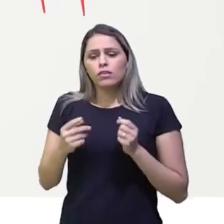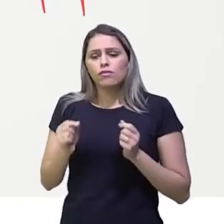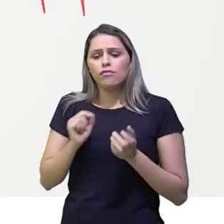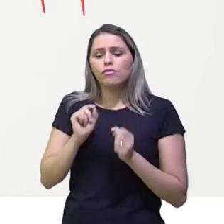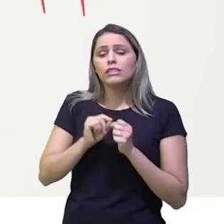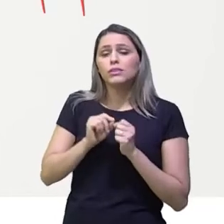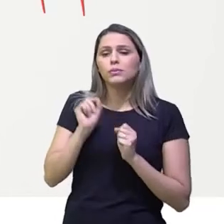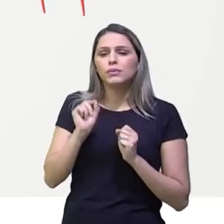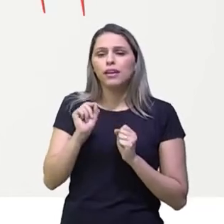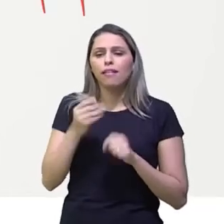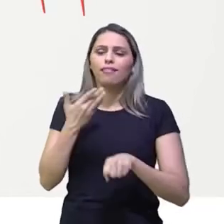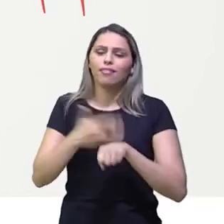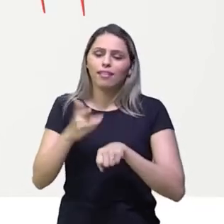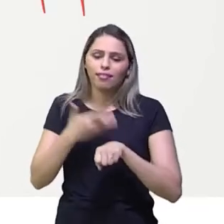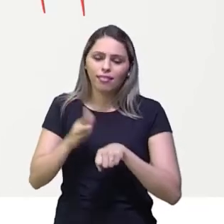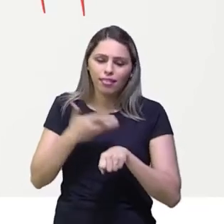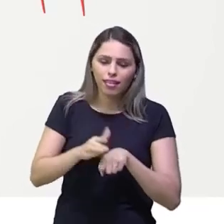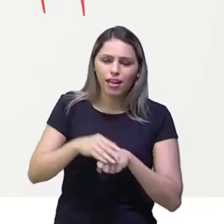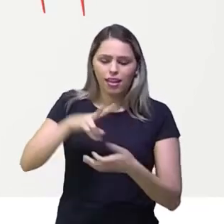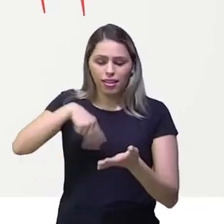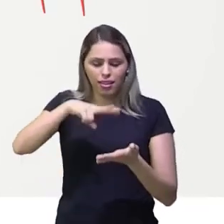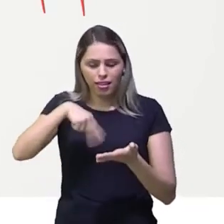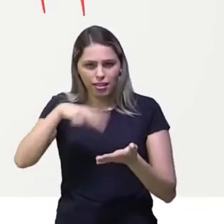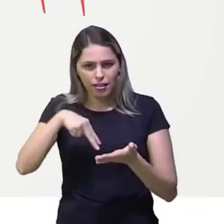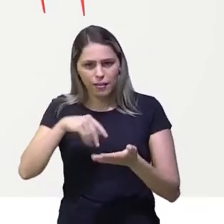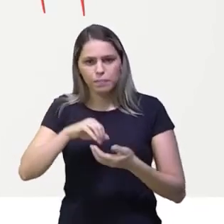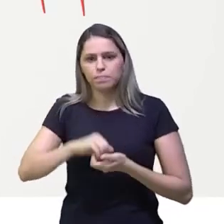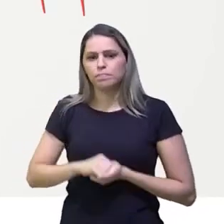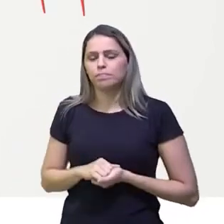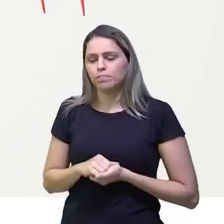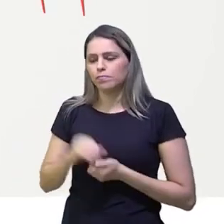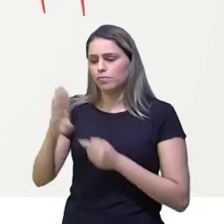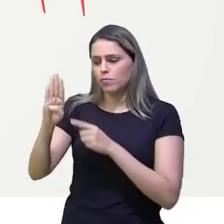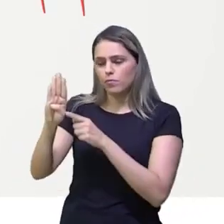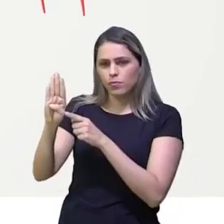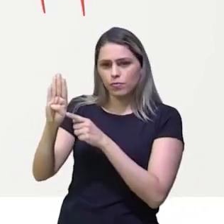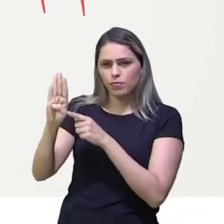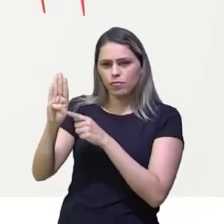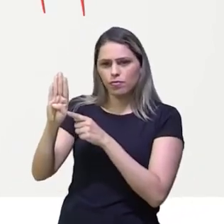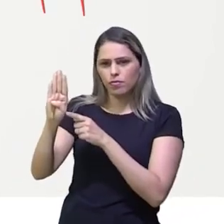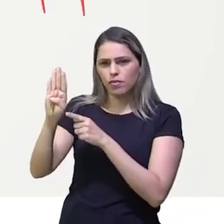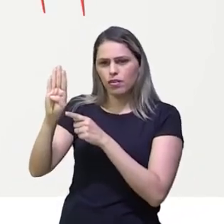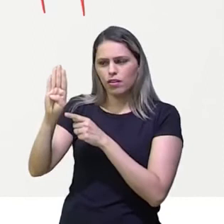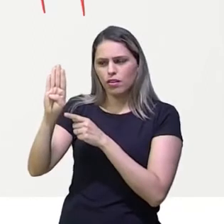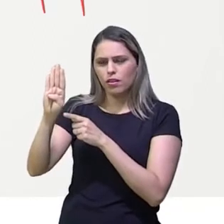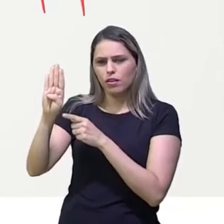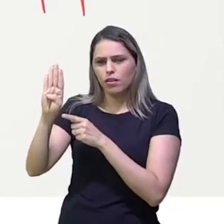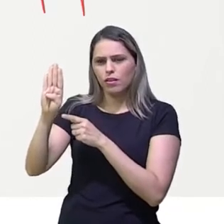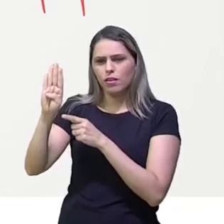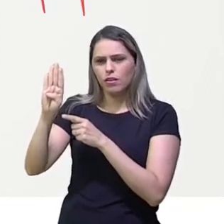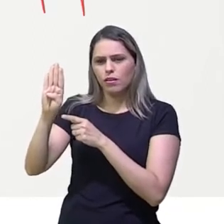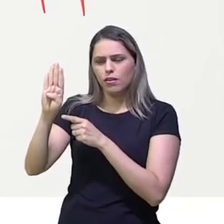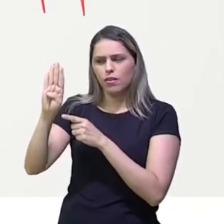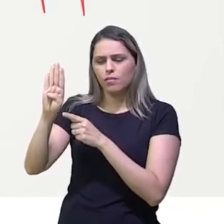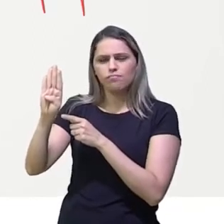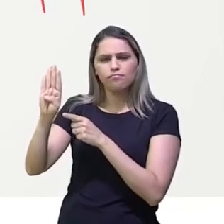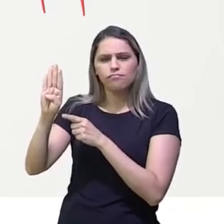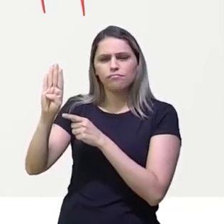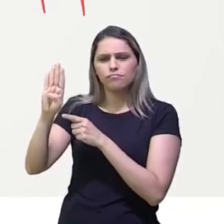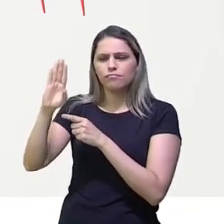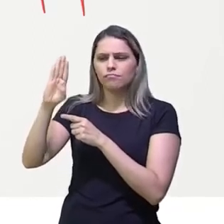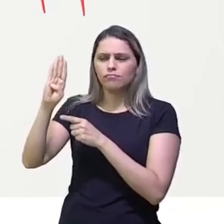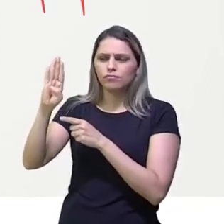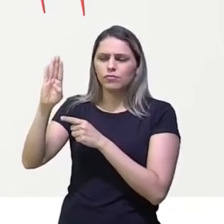corretamente, tá bom? Boi, bo, bo. Não é que parece com P? Bo, bo, bo.